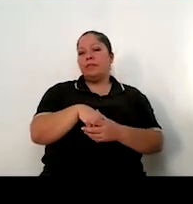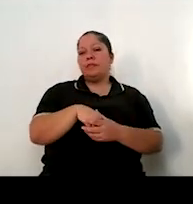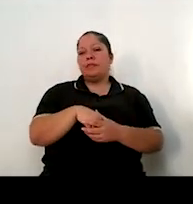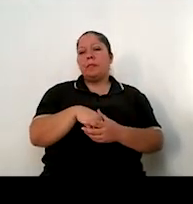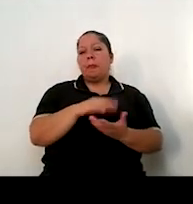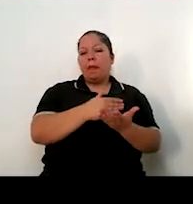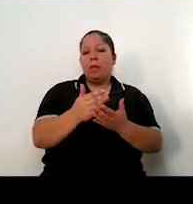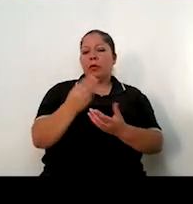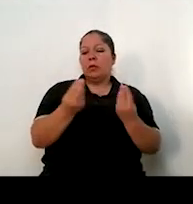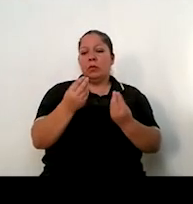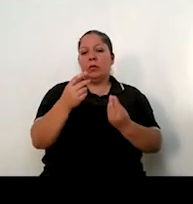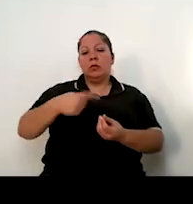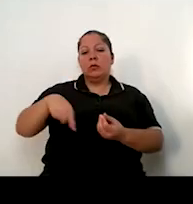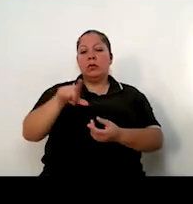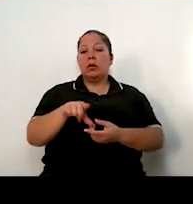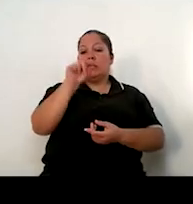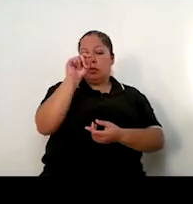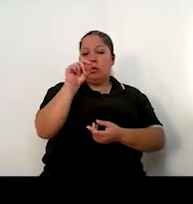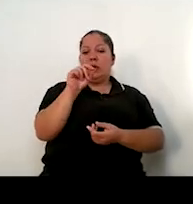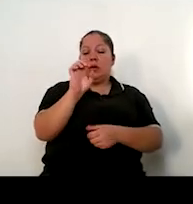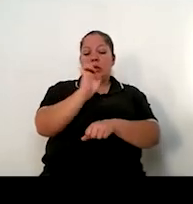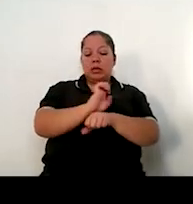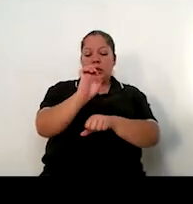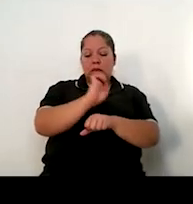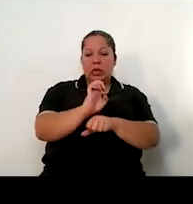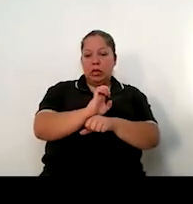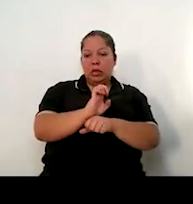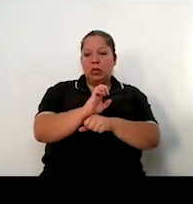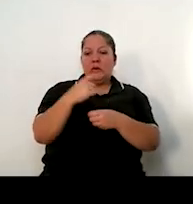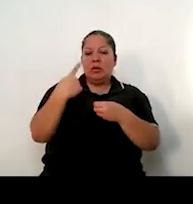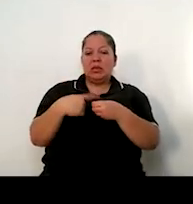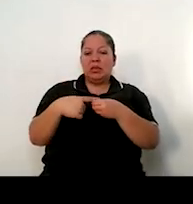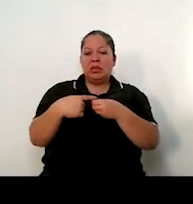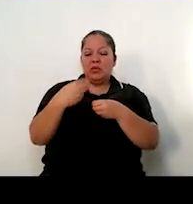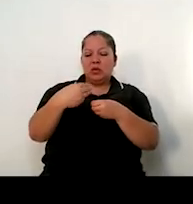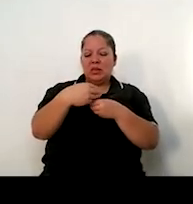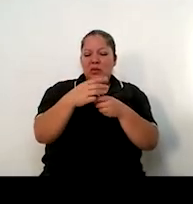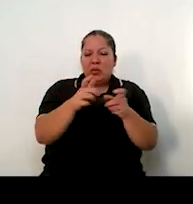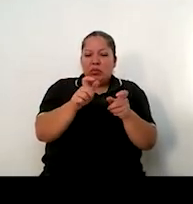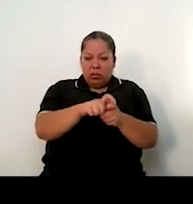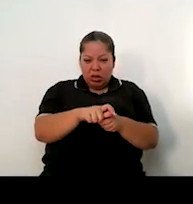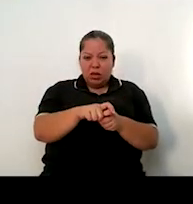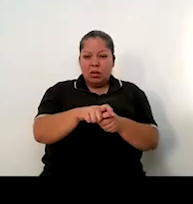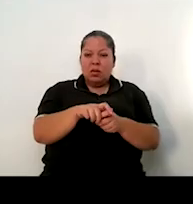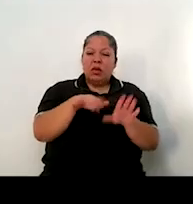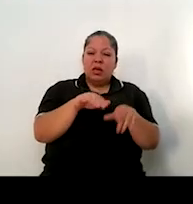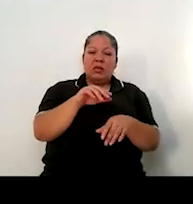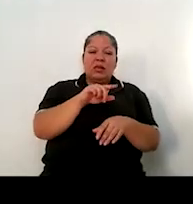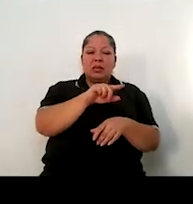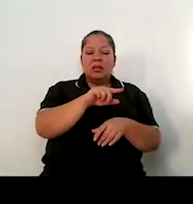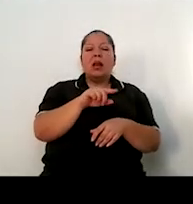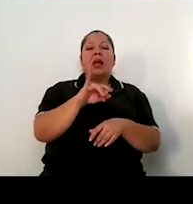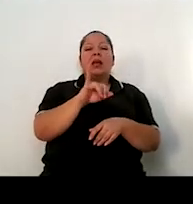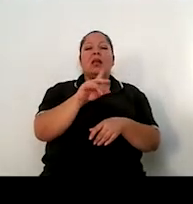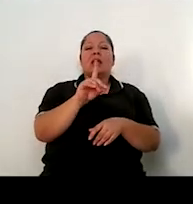cidade do interior de algum estado brasileiro que não que tem assim um IDH, né, um índice de desenvolvimento humano